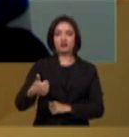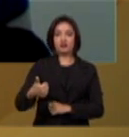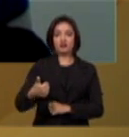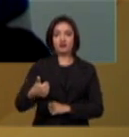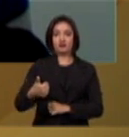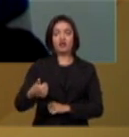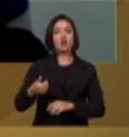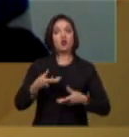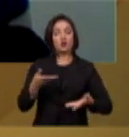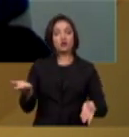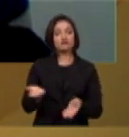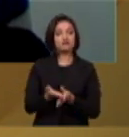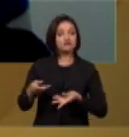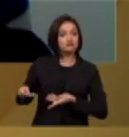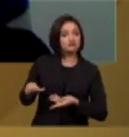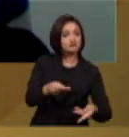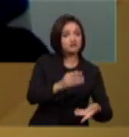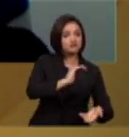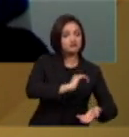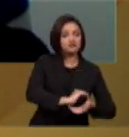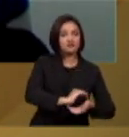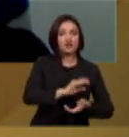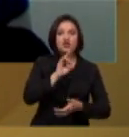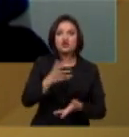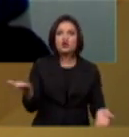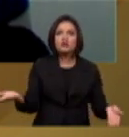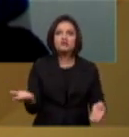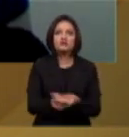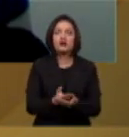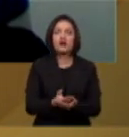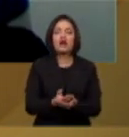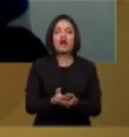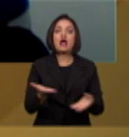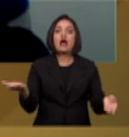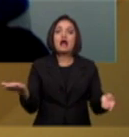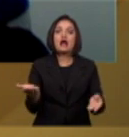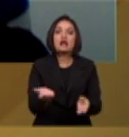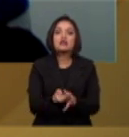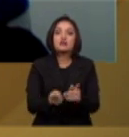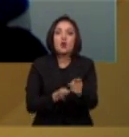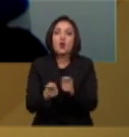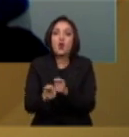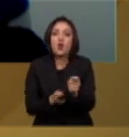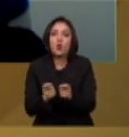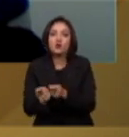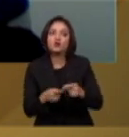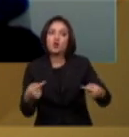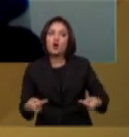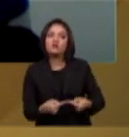à Suprema Corte. Somente em ações de controle concentrado de constitucionalidade,